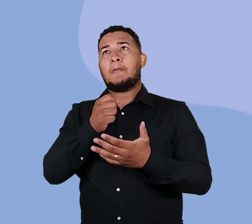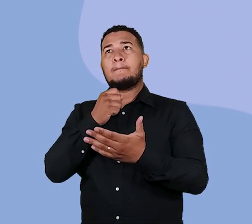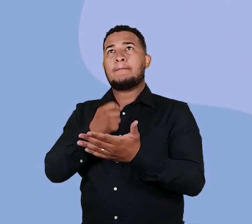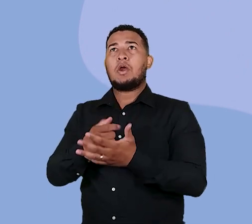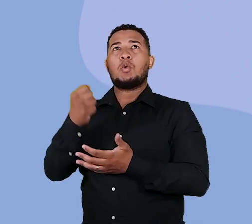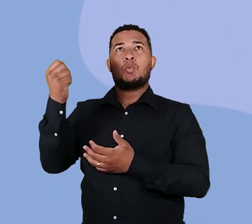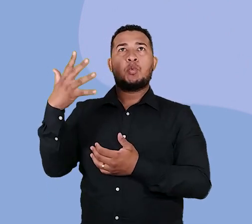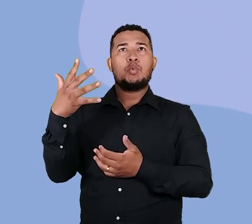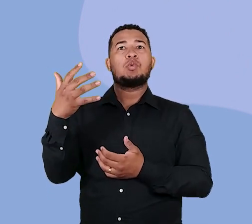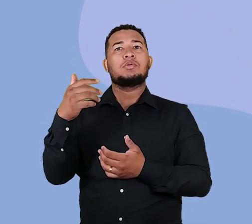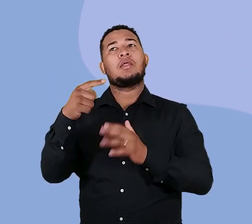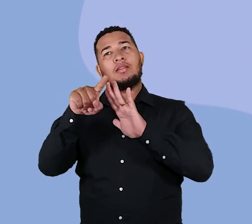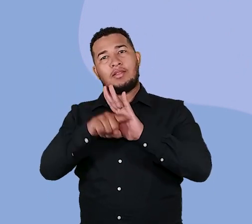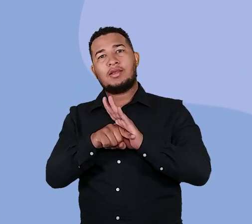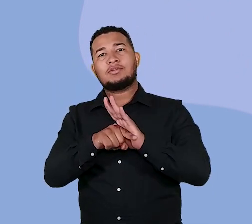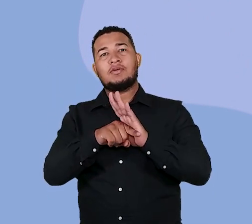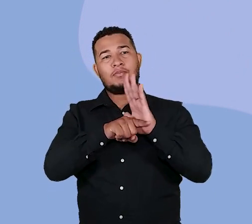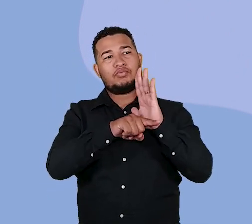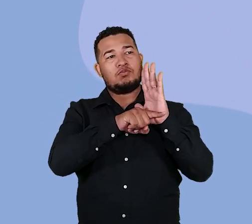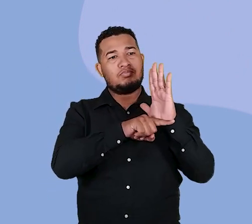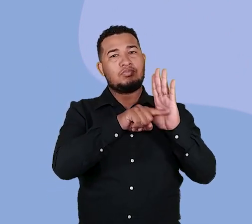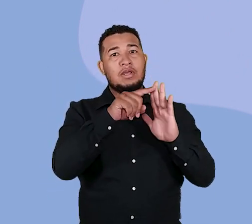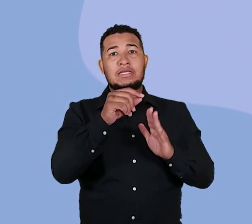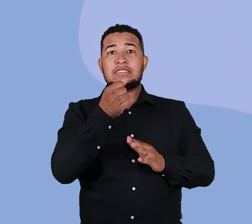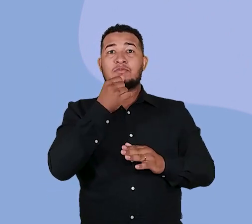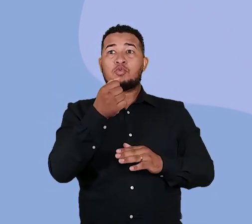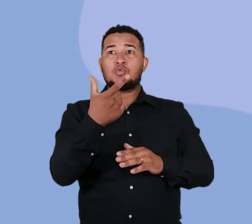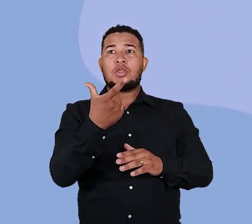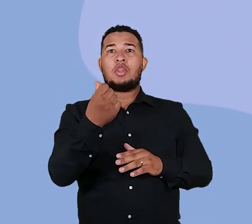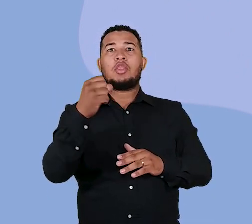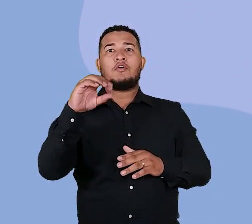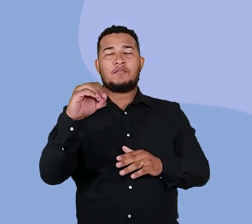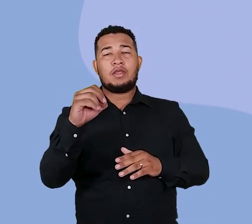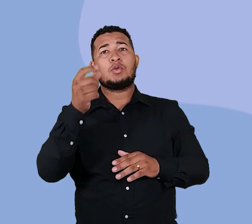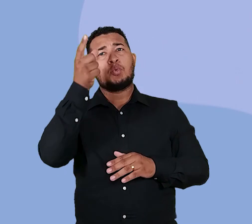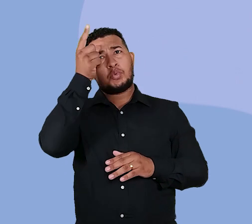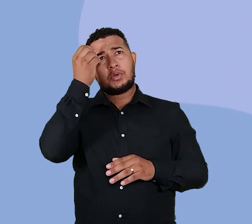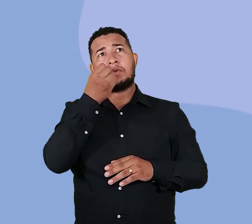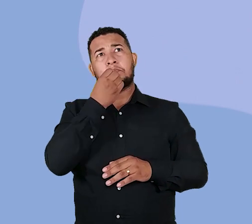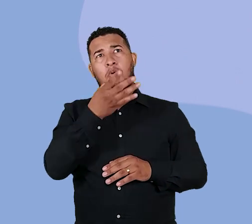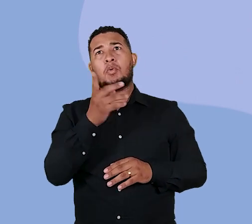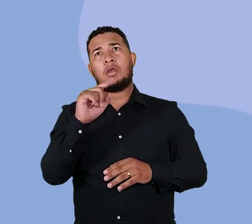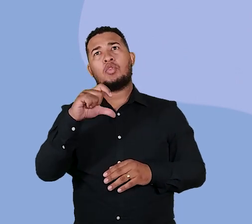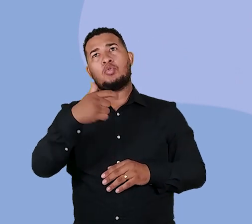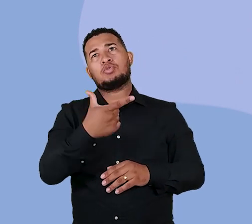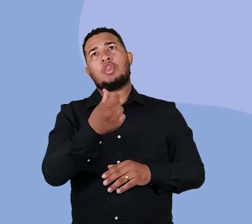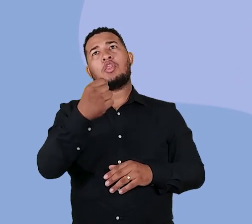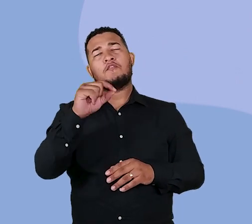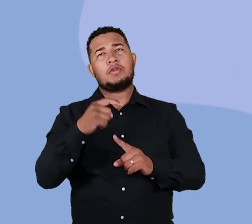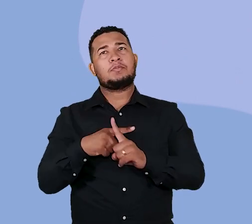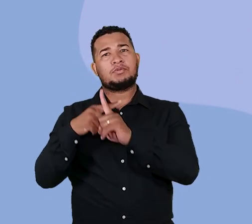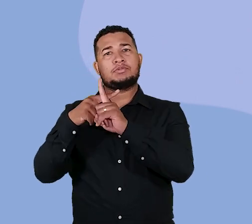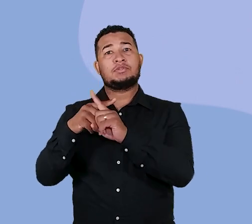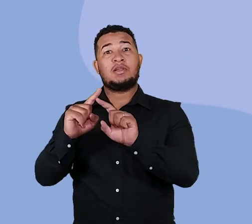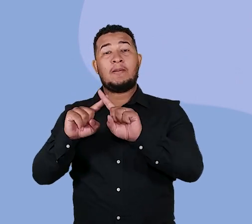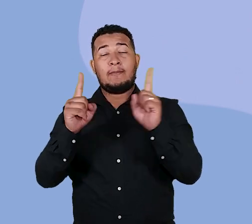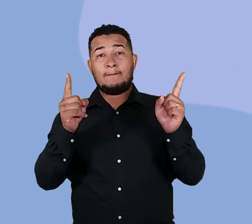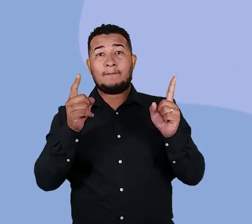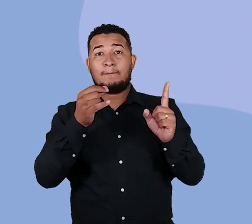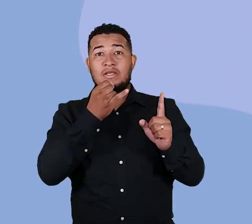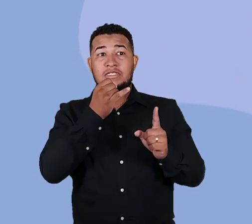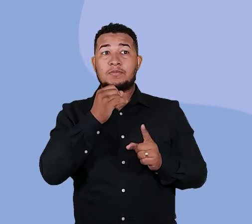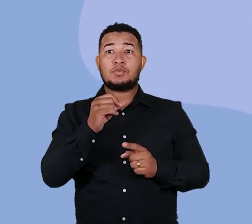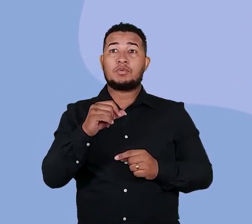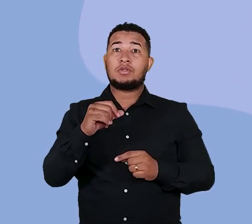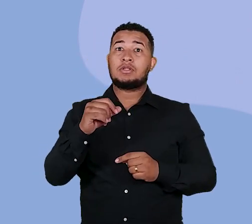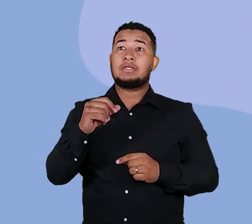uma luz, também negativo, e o seu saldo foi de 290, que bom que é um 290 positivo. Agora olha só, aparece lá